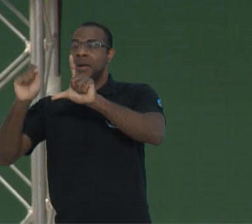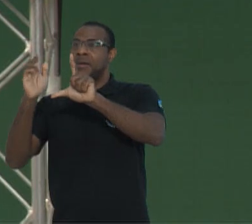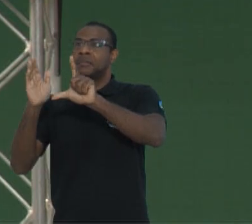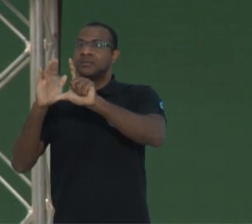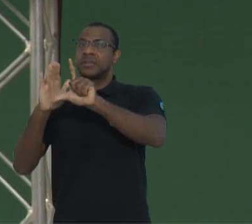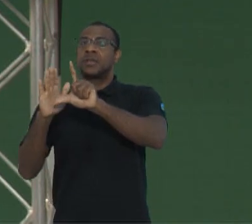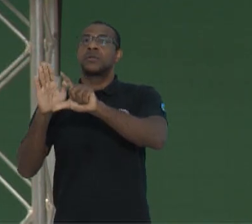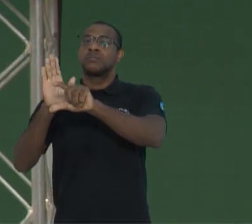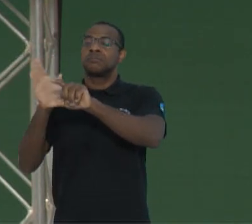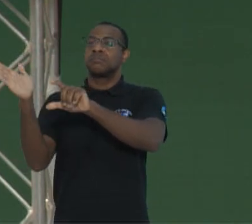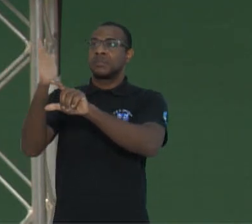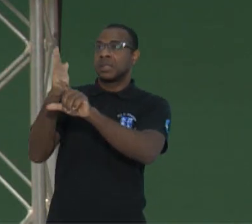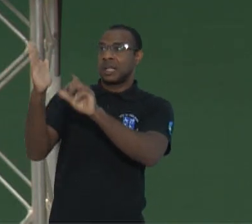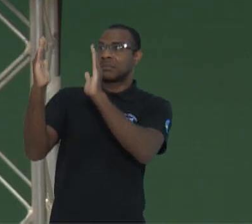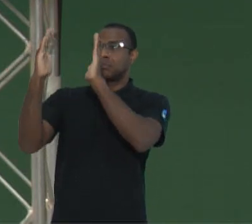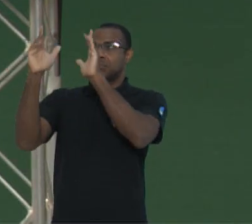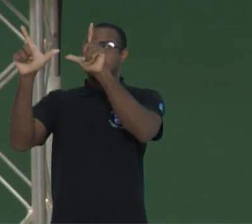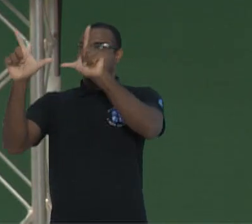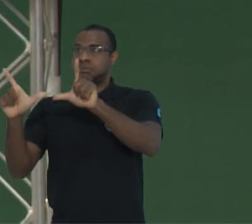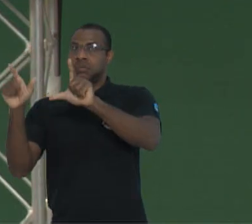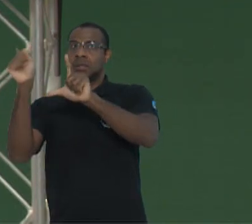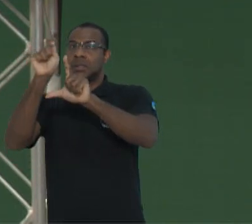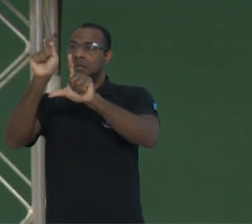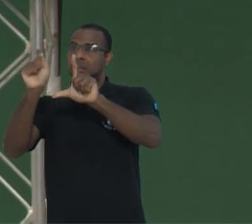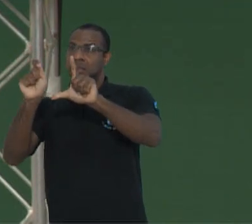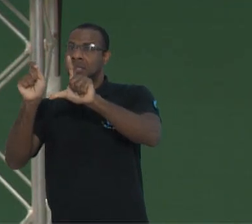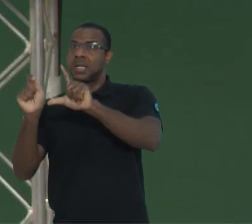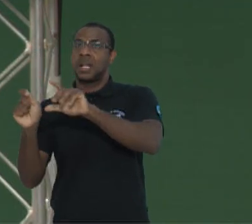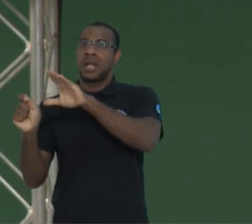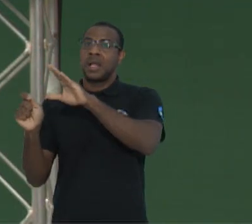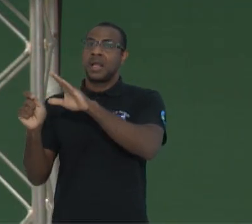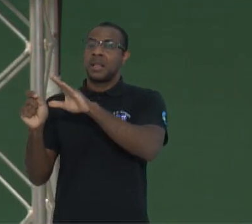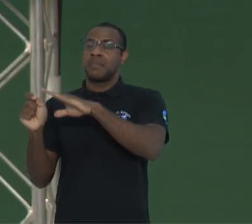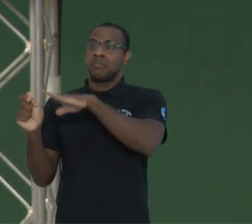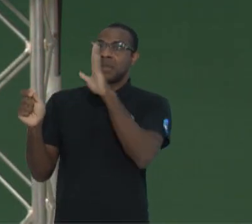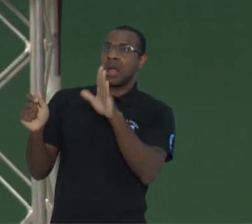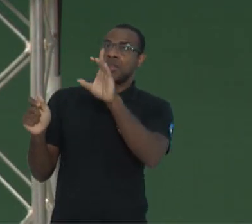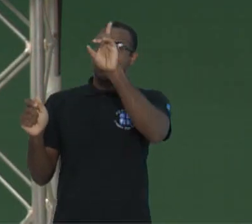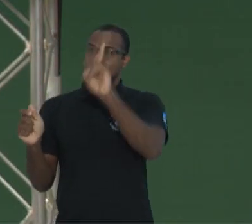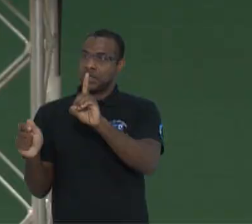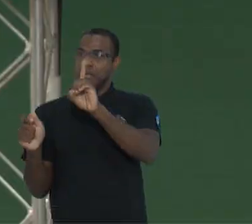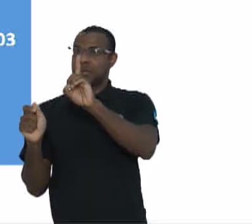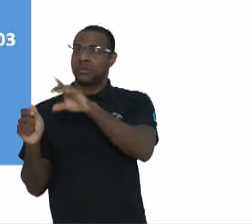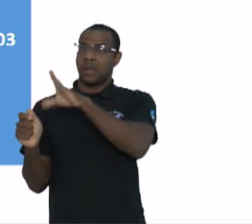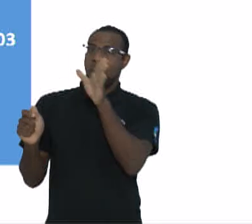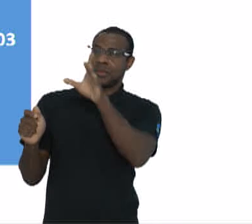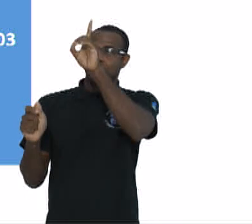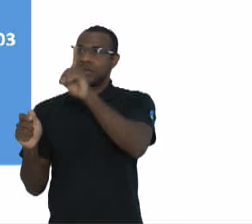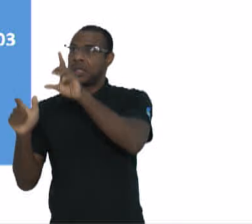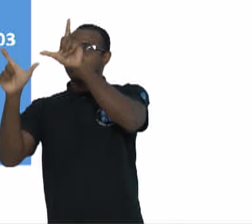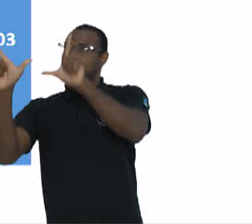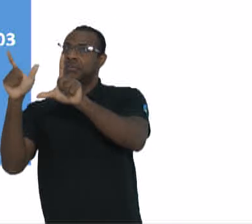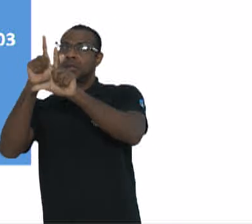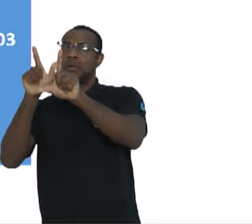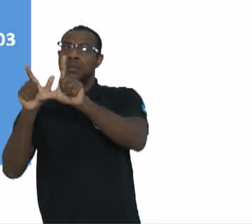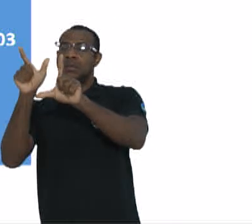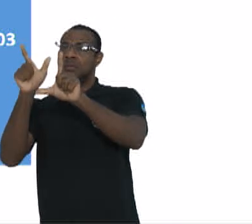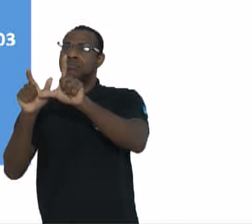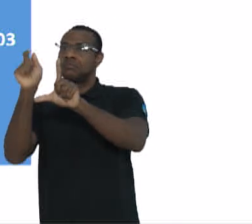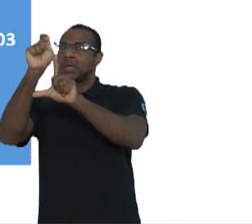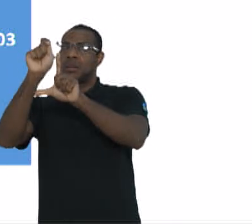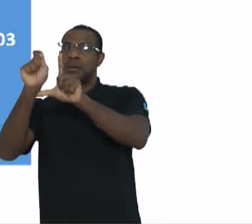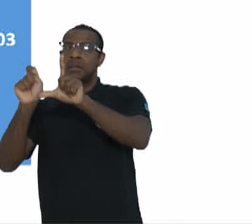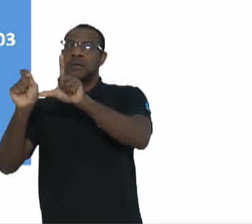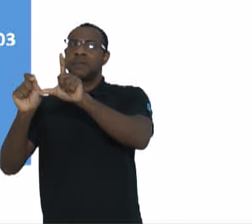direito. O endereço, o local, o CEP, o selo, né? Observem